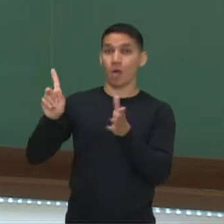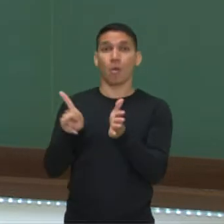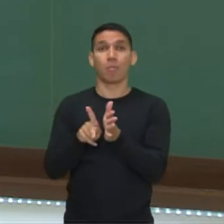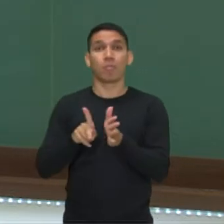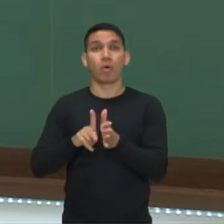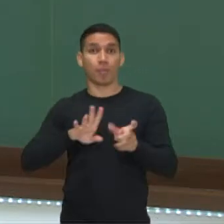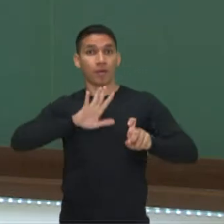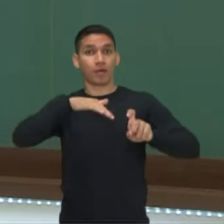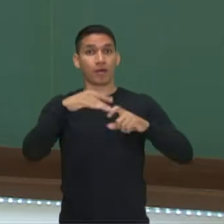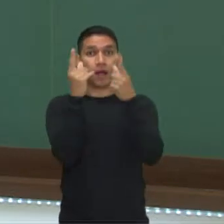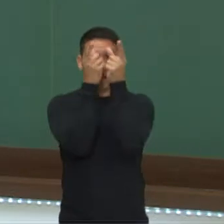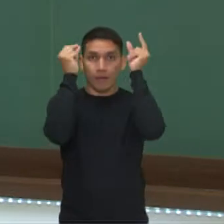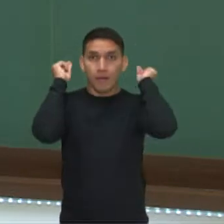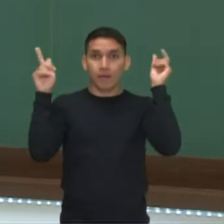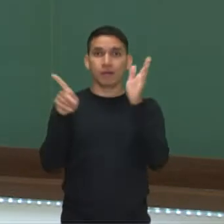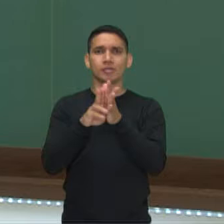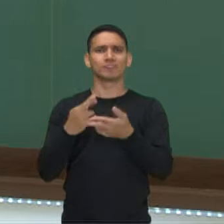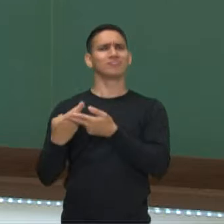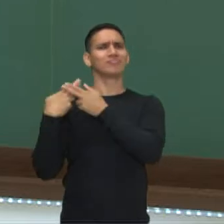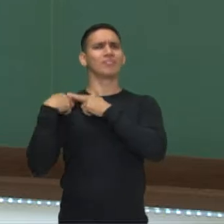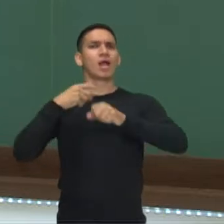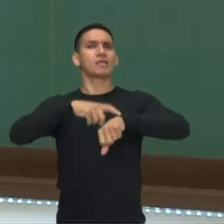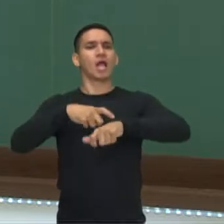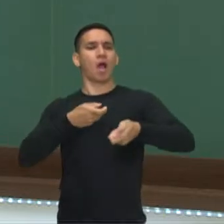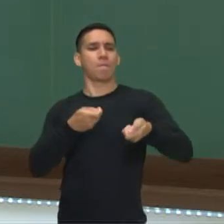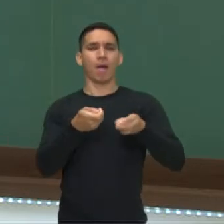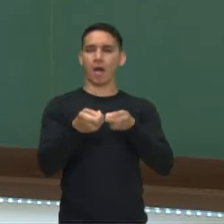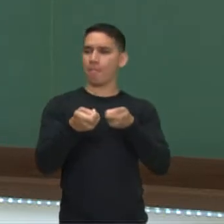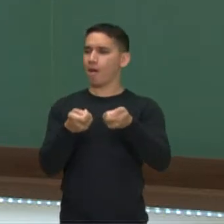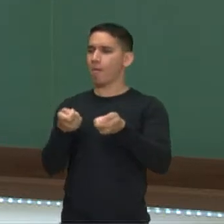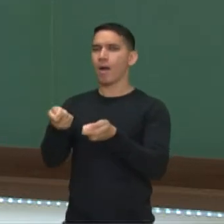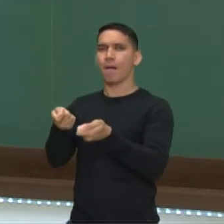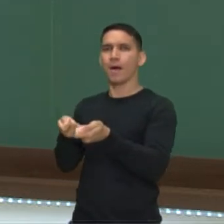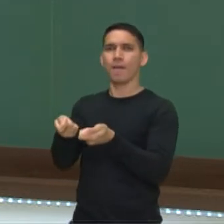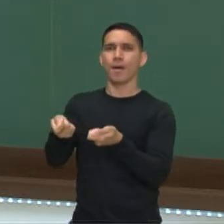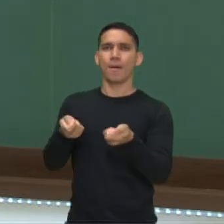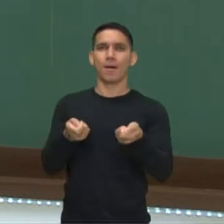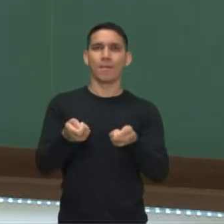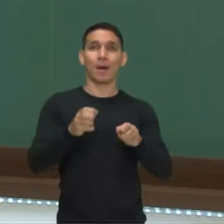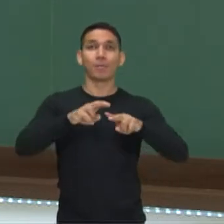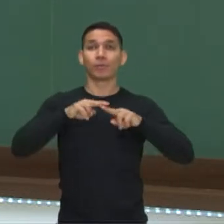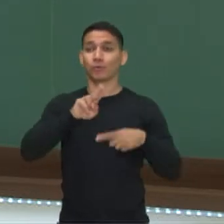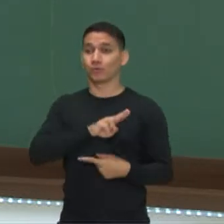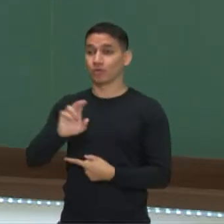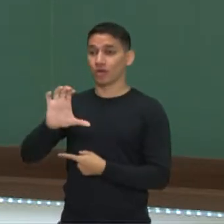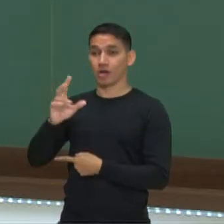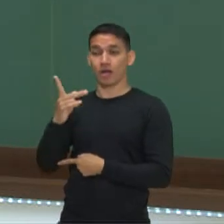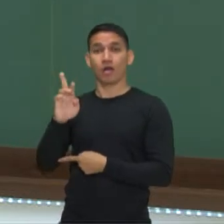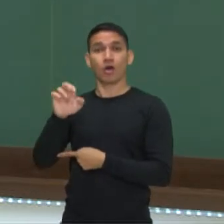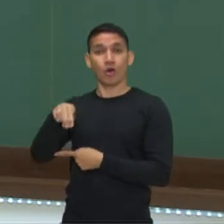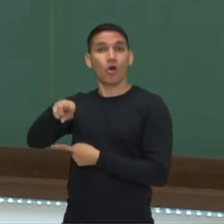grega, que era o deus do tempo, Ele controlava o tempo. E daí de Cronos a gente tem a palavra